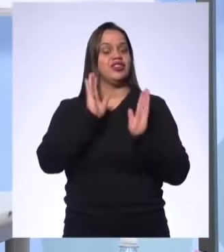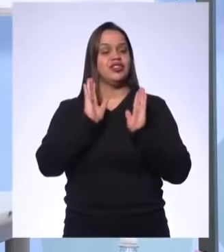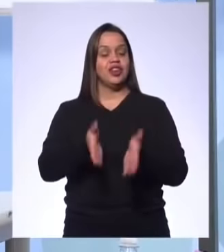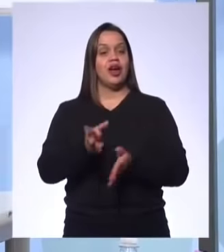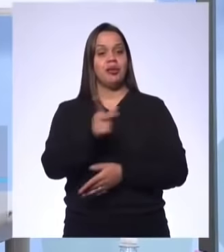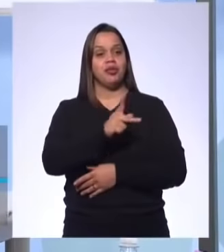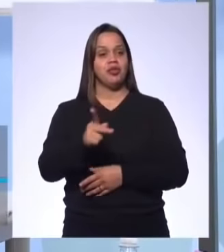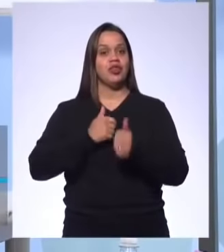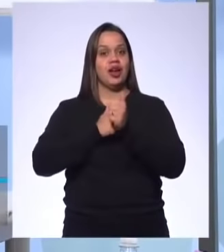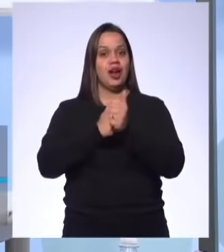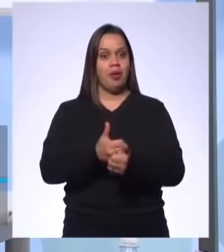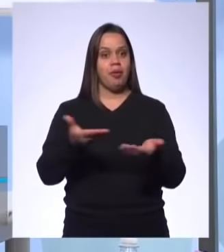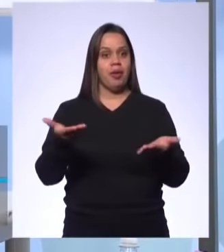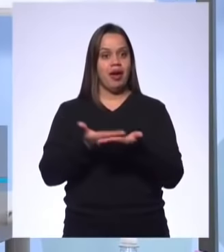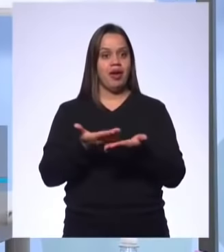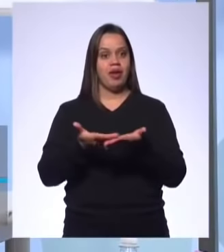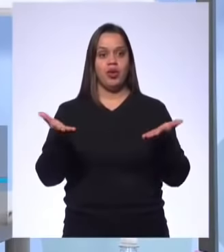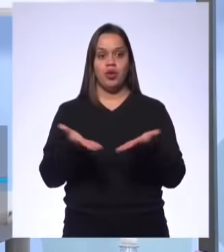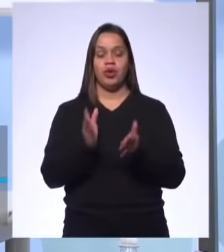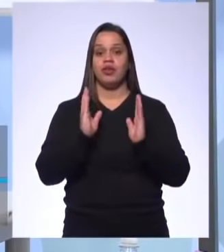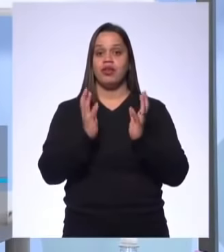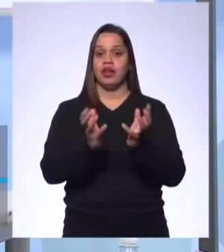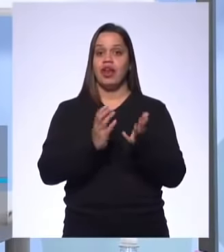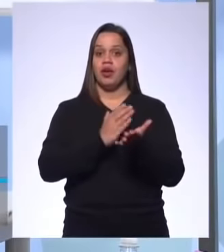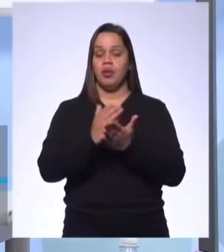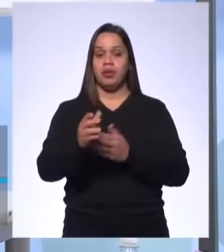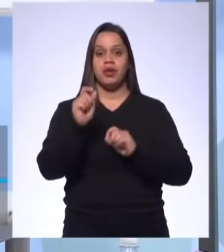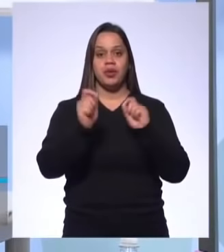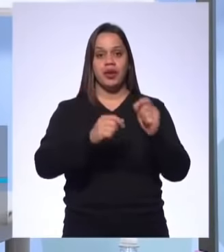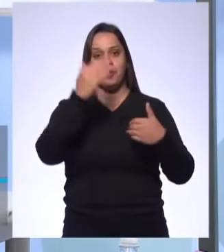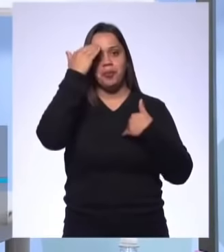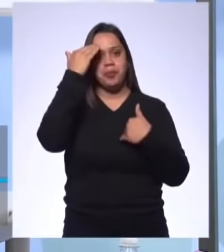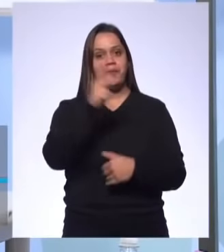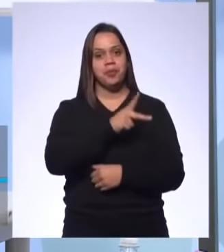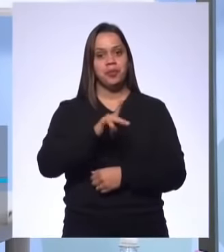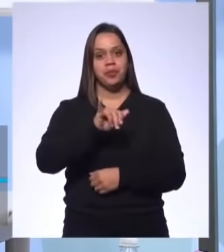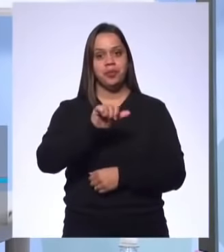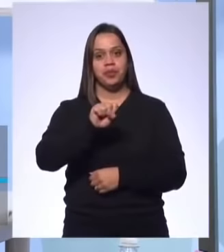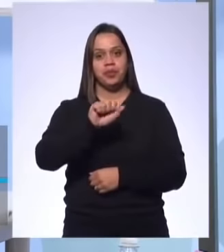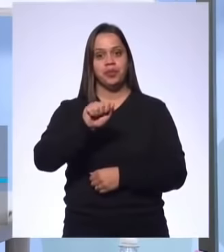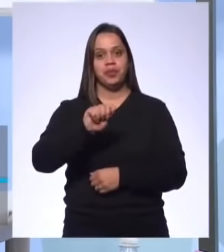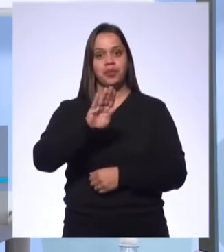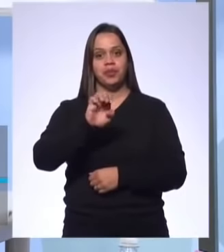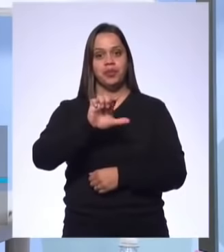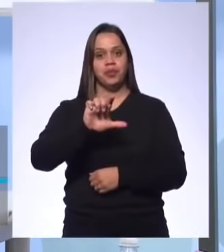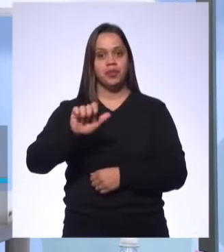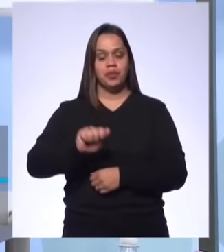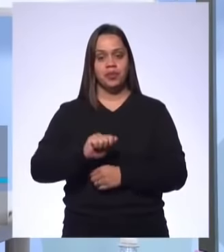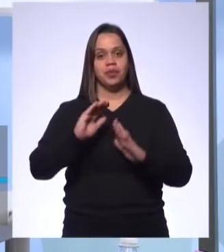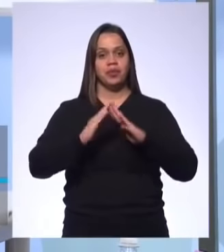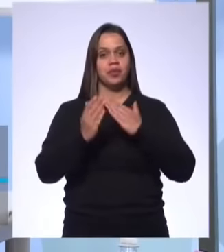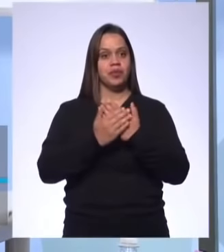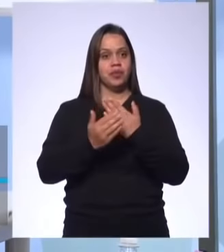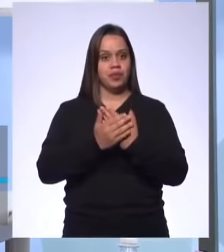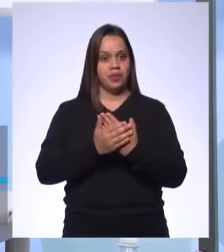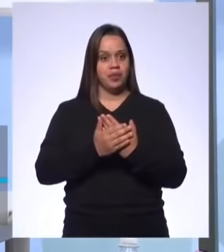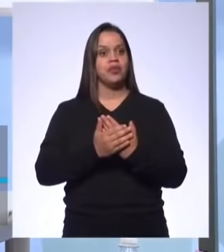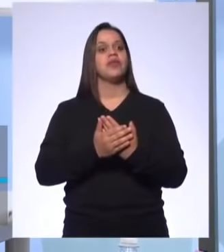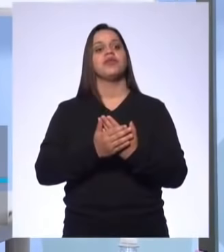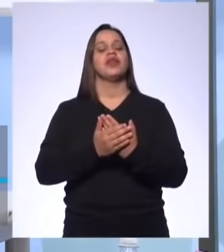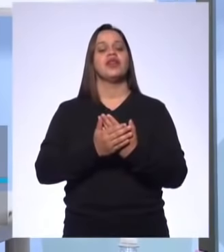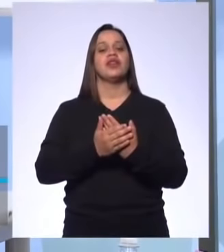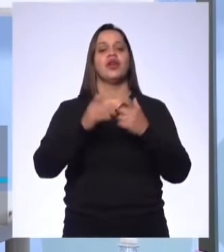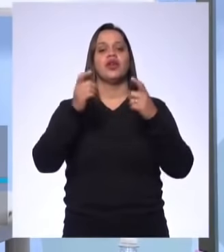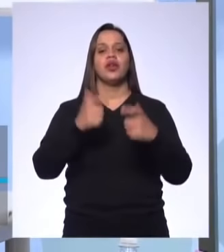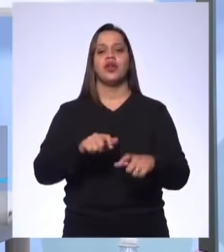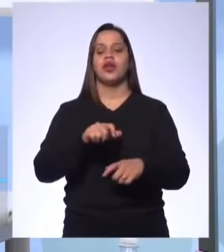professores que me acompanham. Eu já quero começar agradecendo a professora Isabela. Ela é da Escola SAB de Votuporanga, que me deu